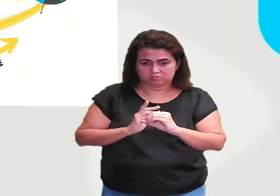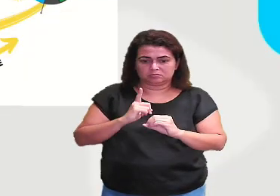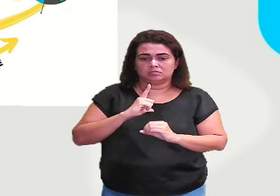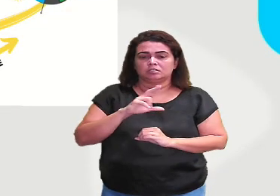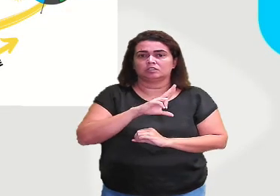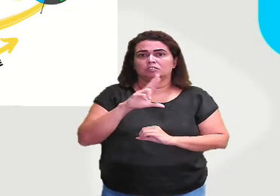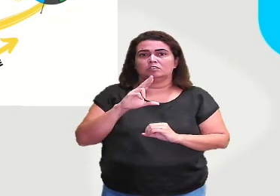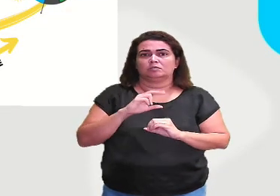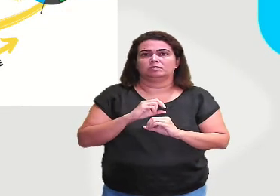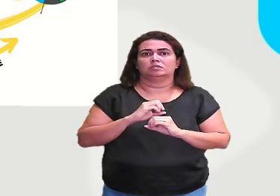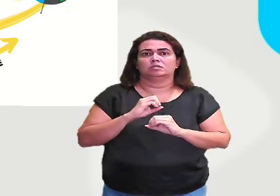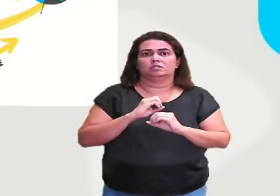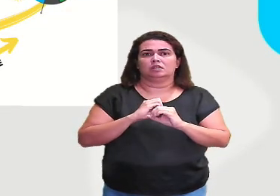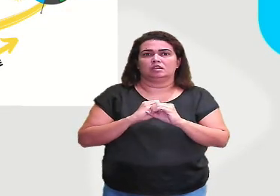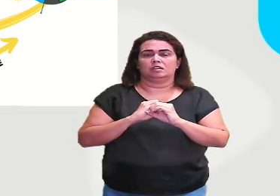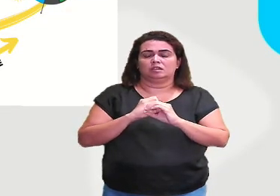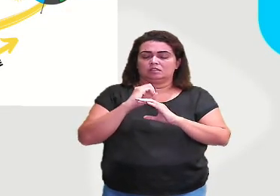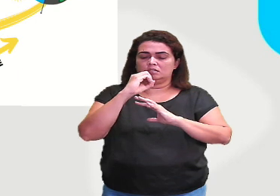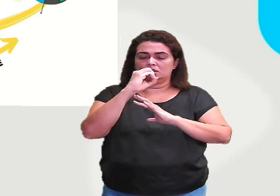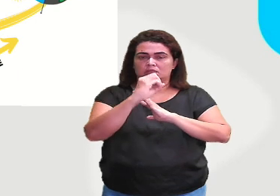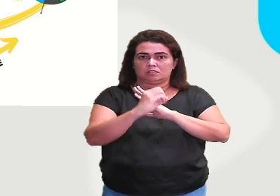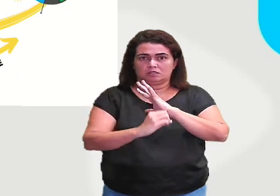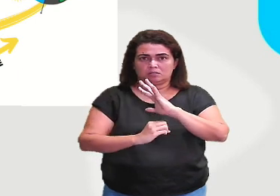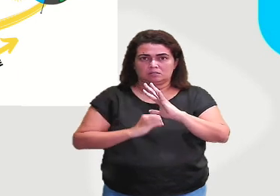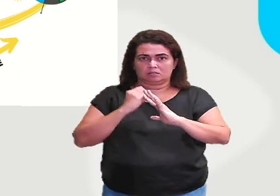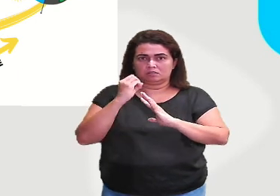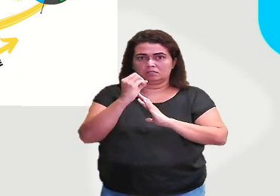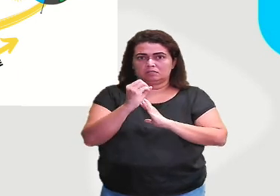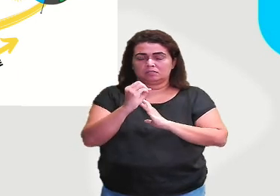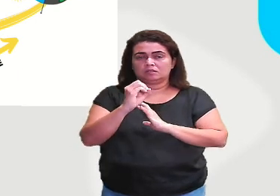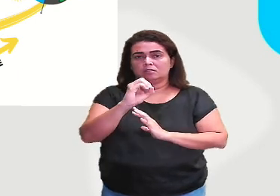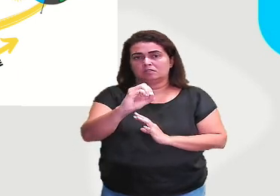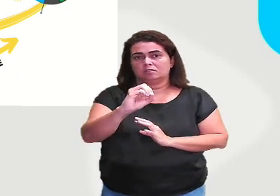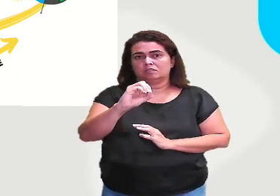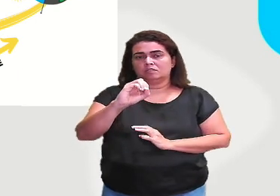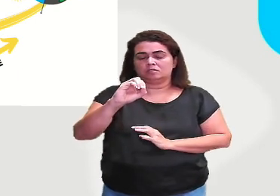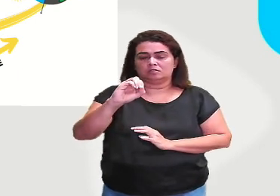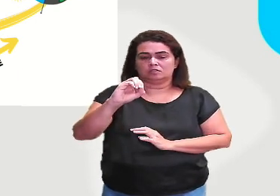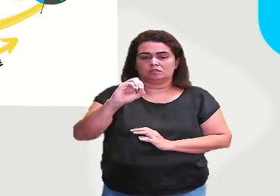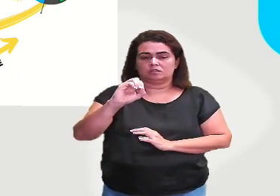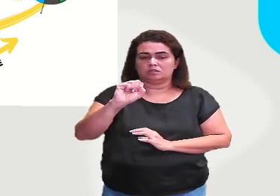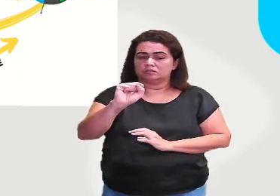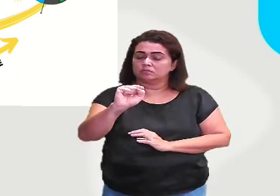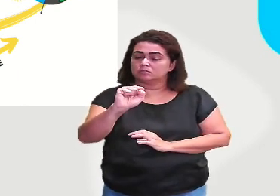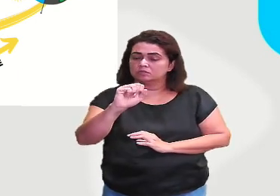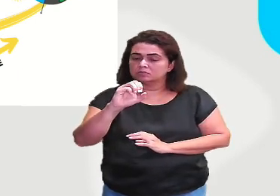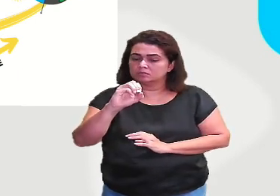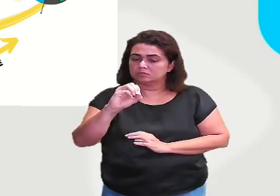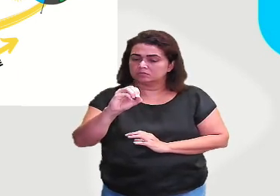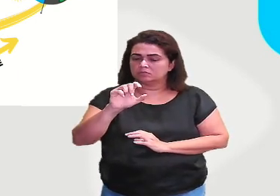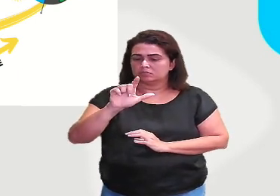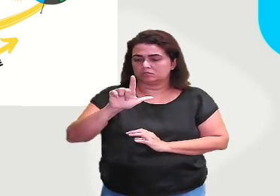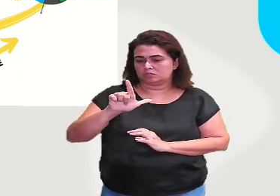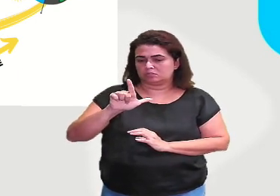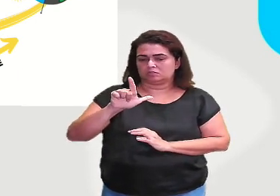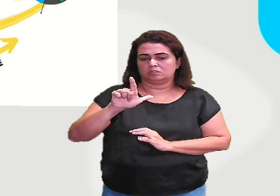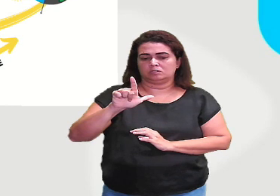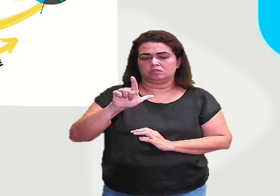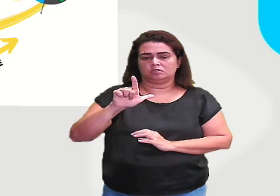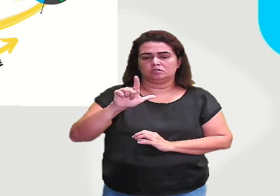essa figura, no 21 de junho, né, o solstício, nós temos